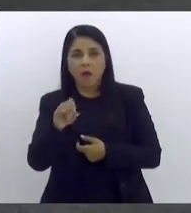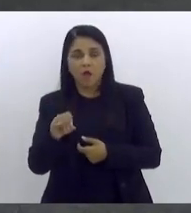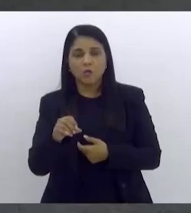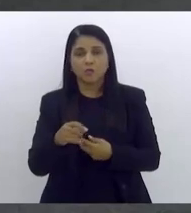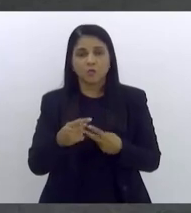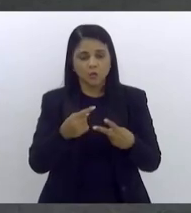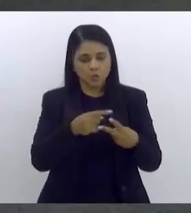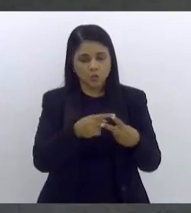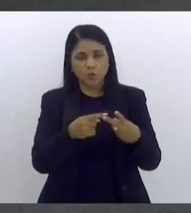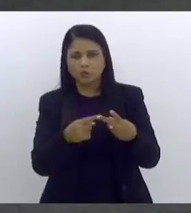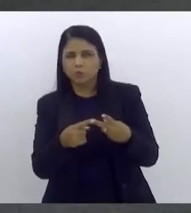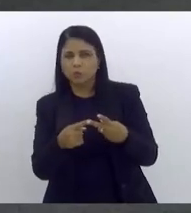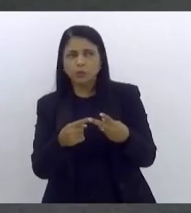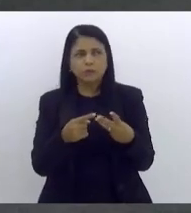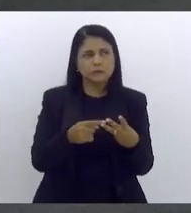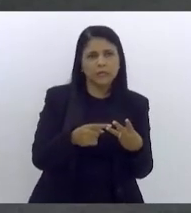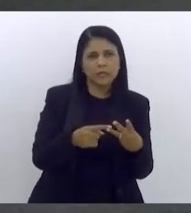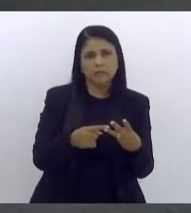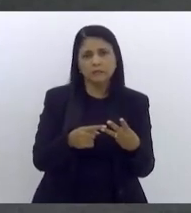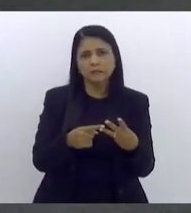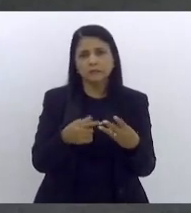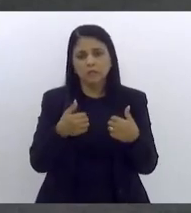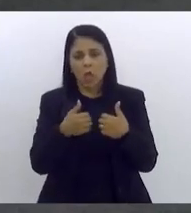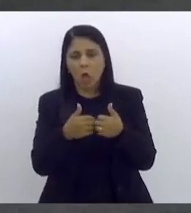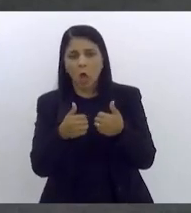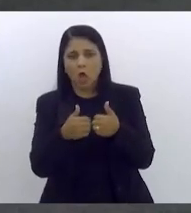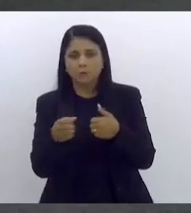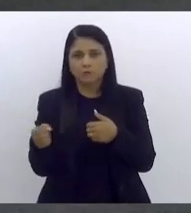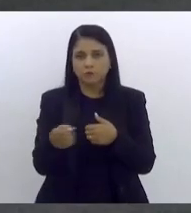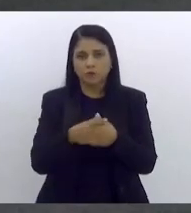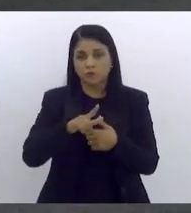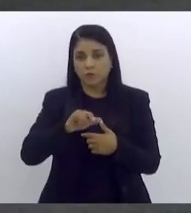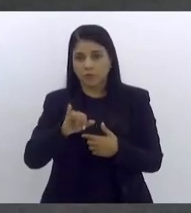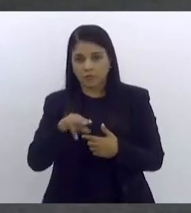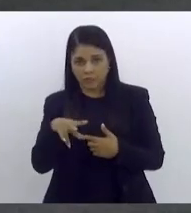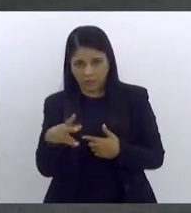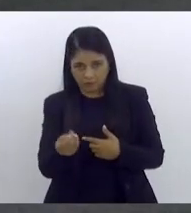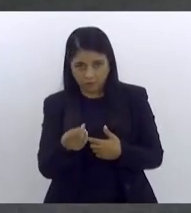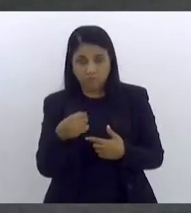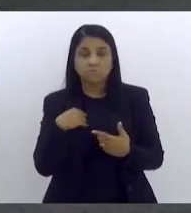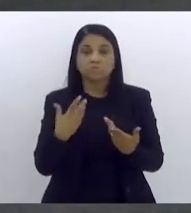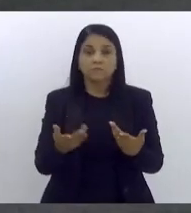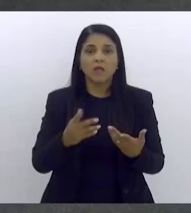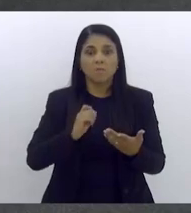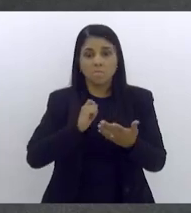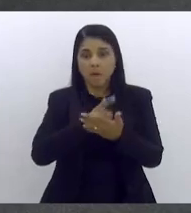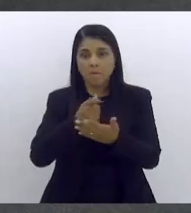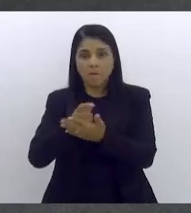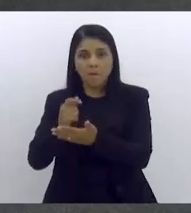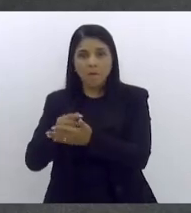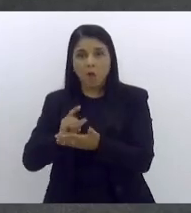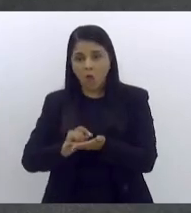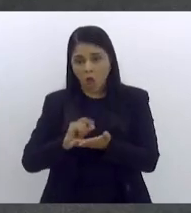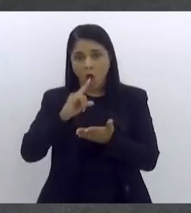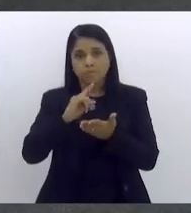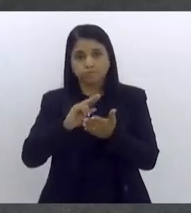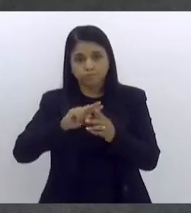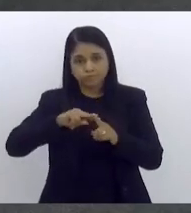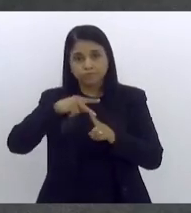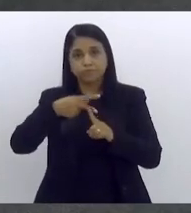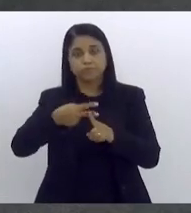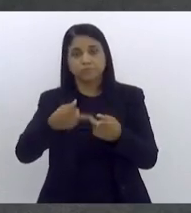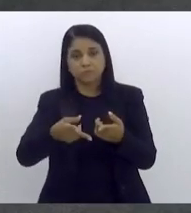outra extensão de linha de bairro, enquanto as pessoas não têm dinheiro para pagar a passagem, enquanto os rodoviários continuam em dupla função, não